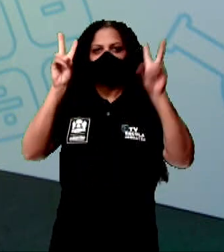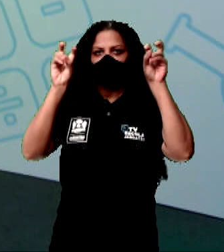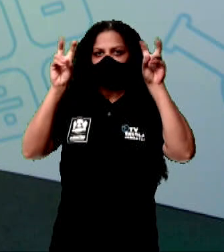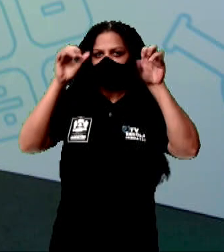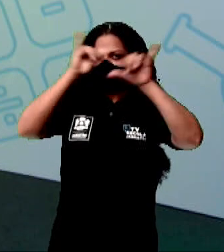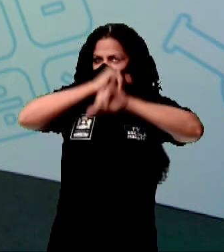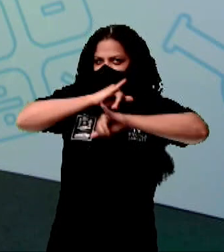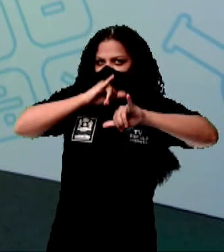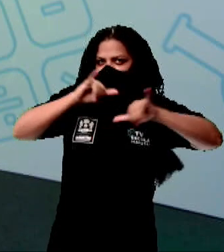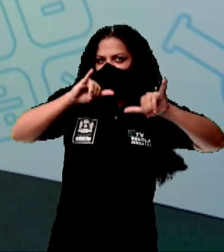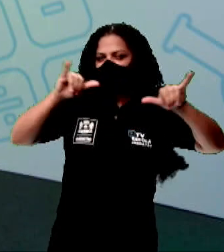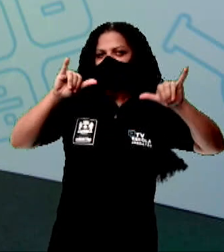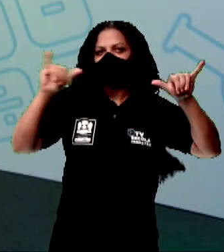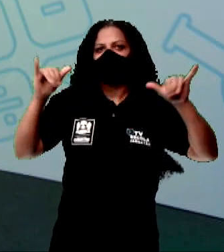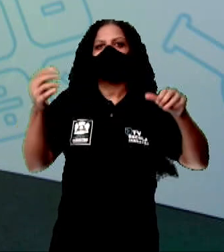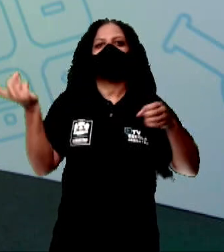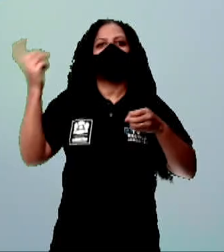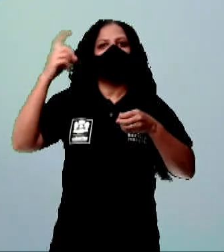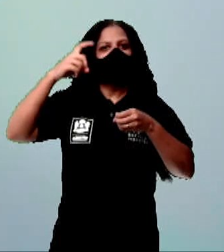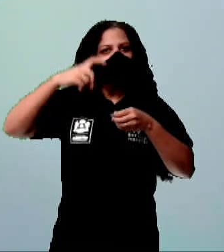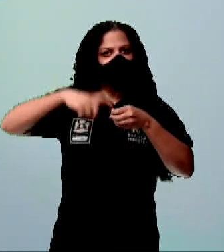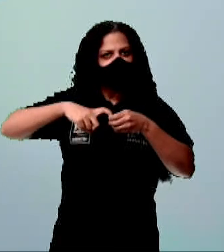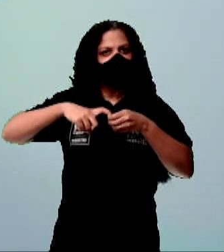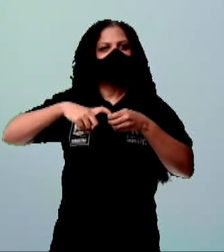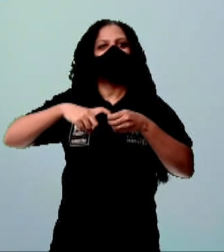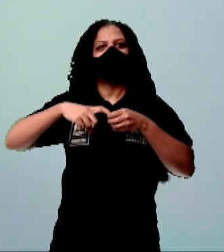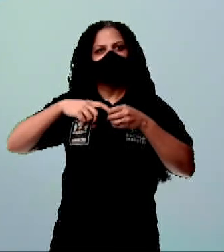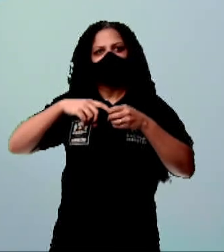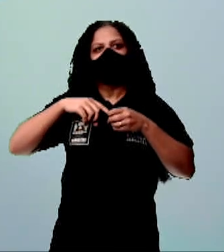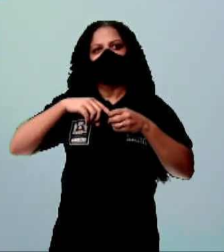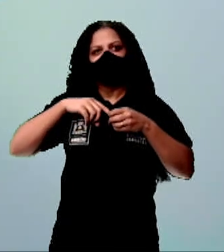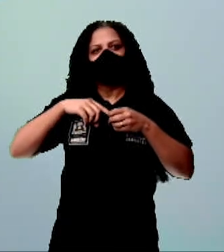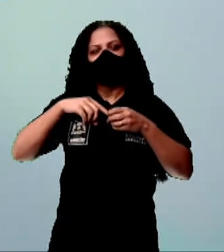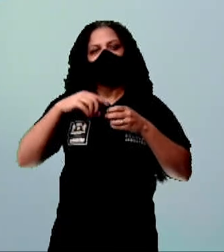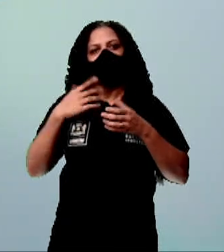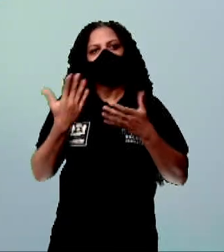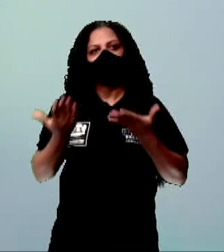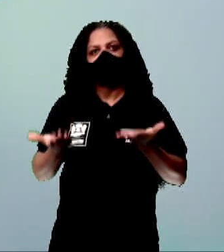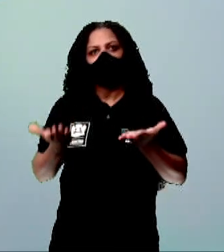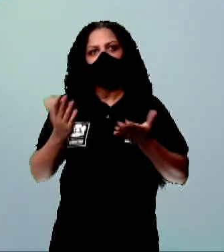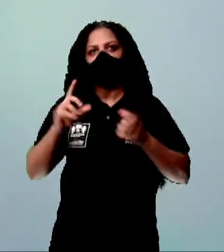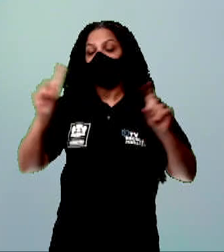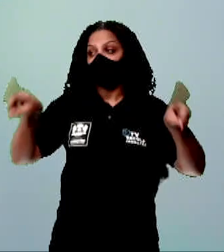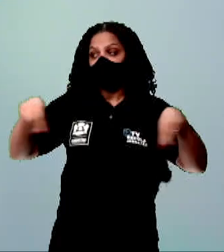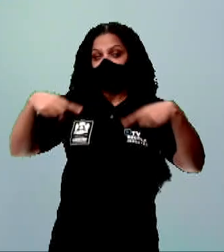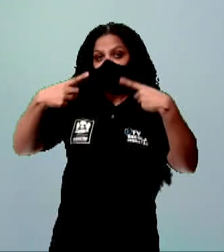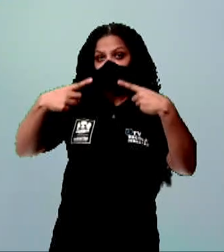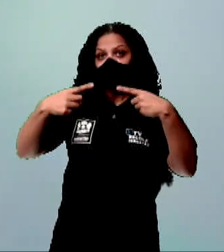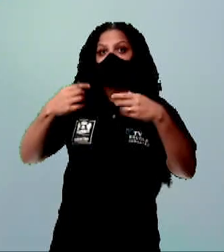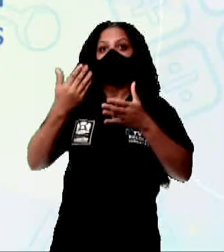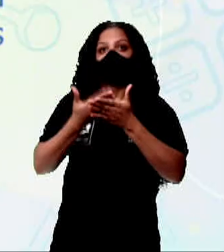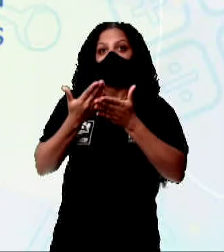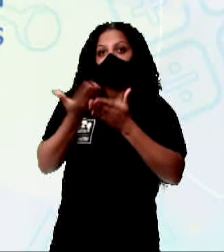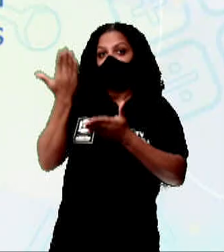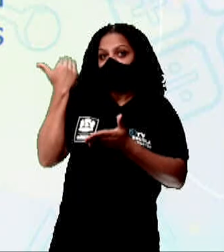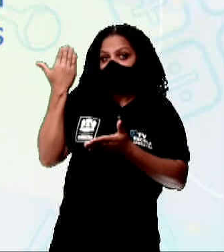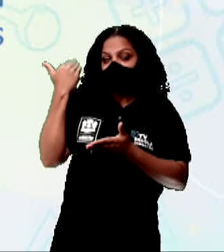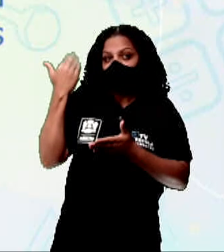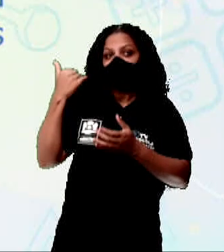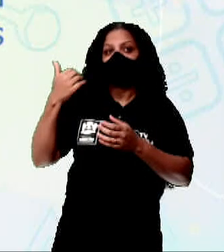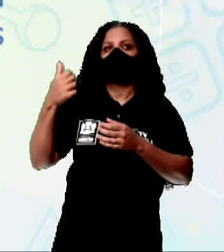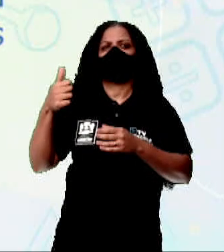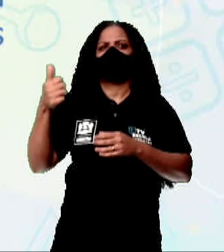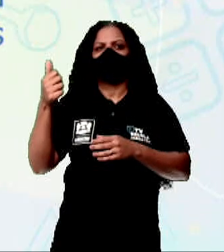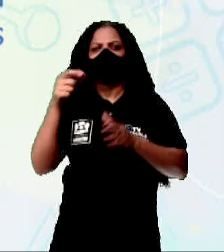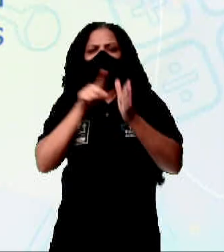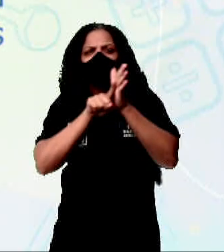propaganda. Voltando ao conteúdo do último desafio, analise o texto. Escreva o slogan